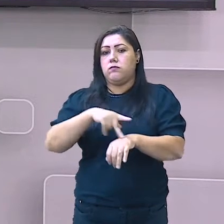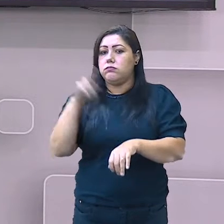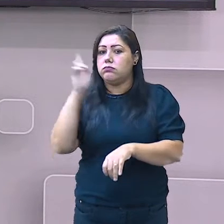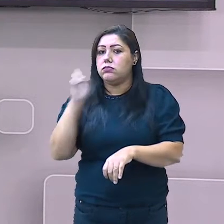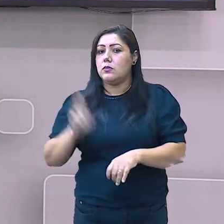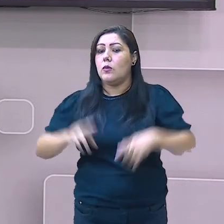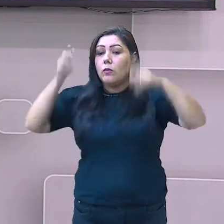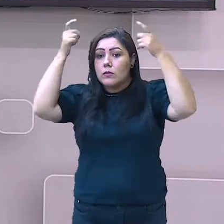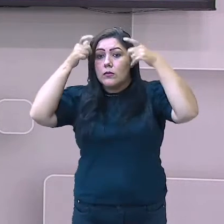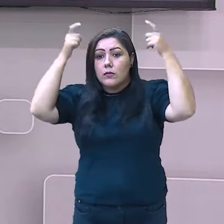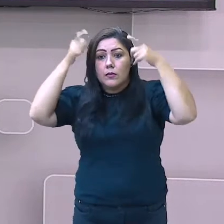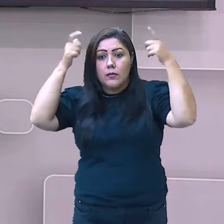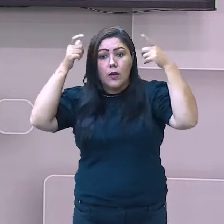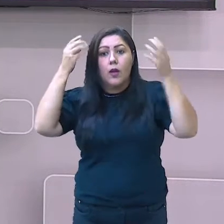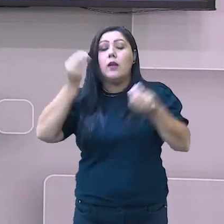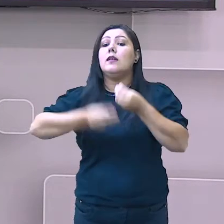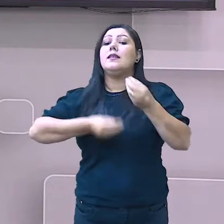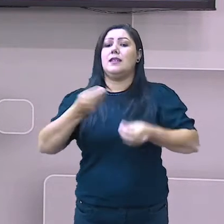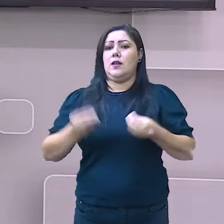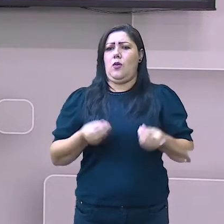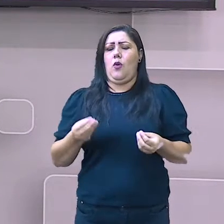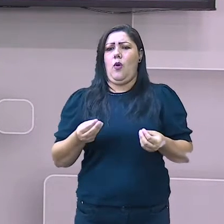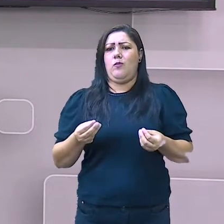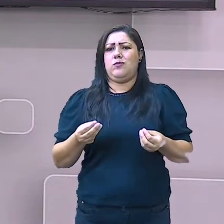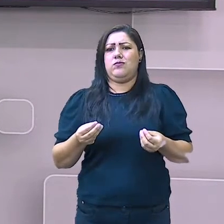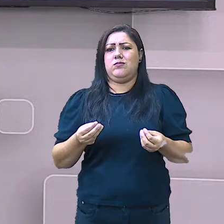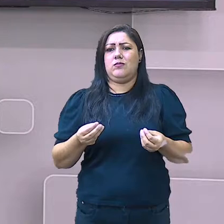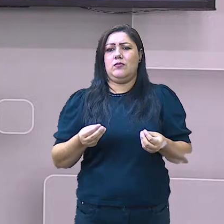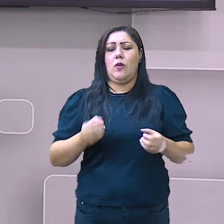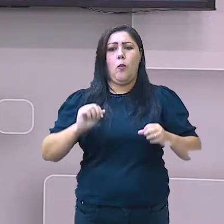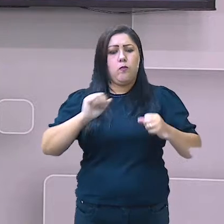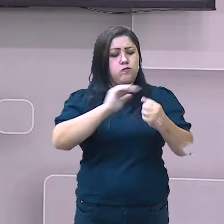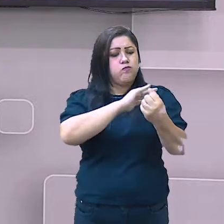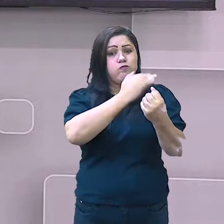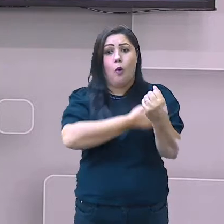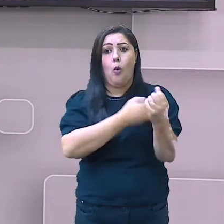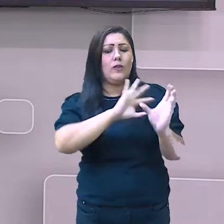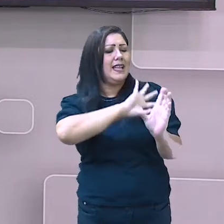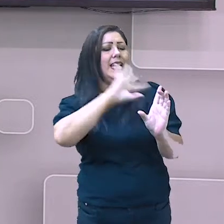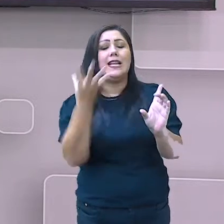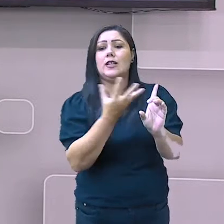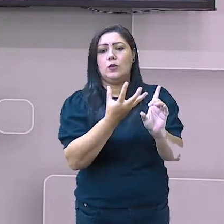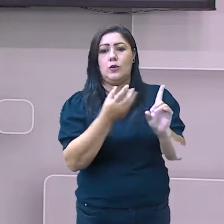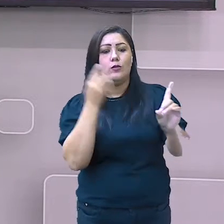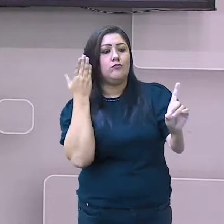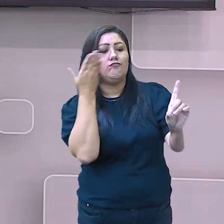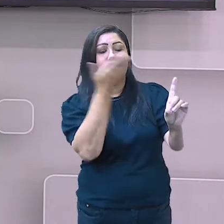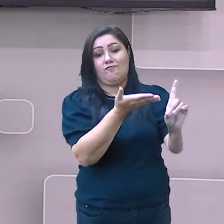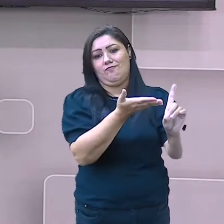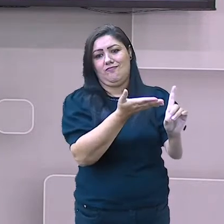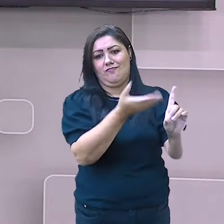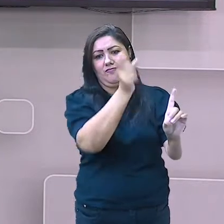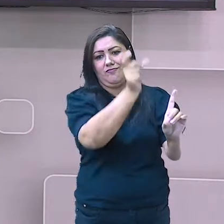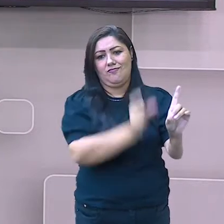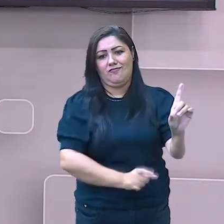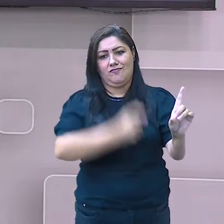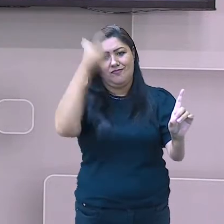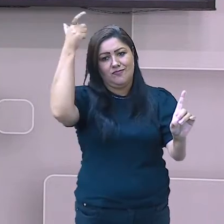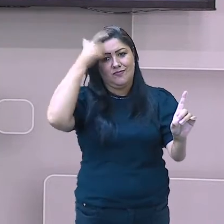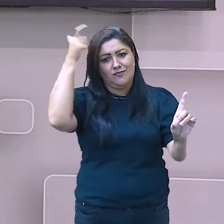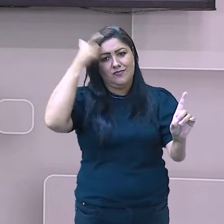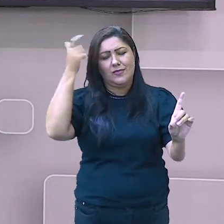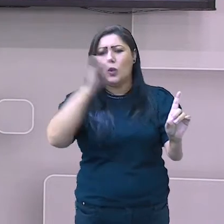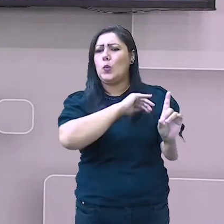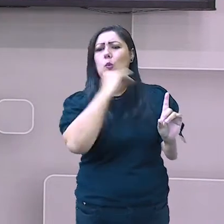uma monarquia absolutista, onde o monarca, o rei, o czar, ele